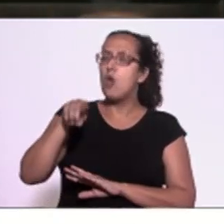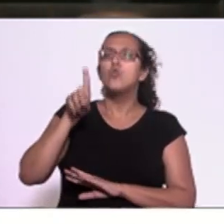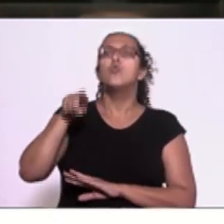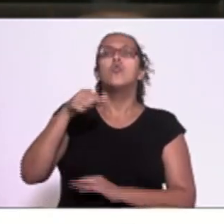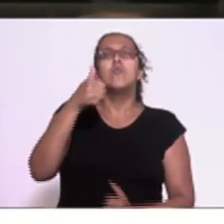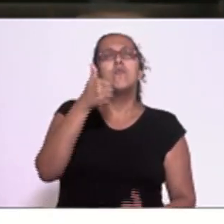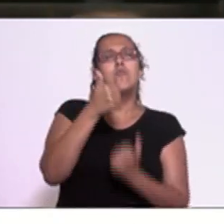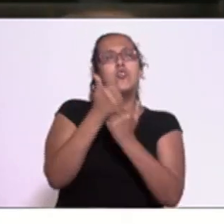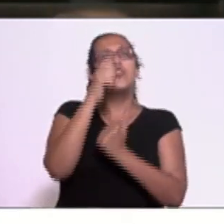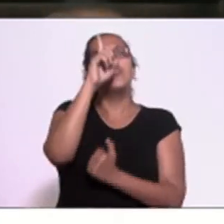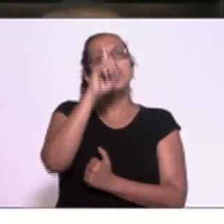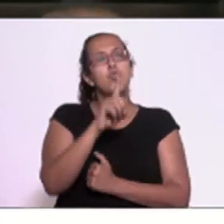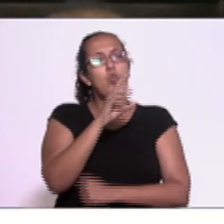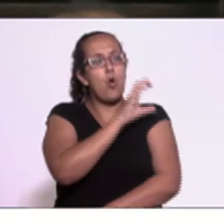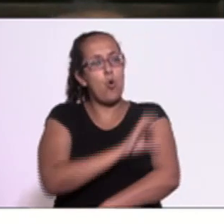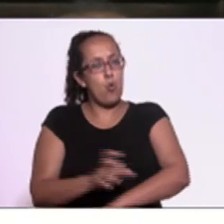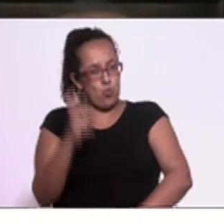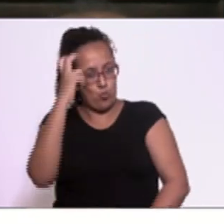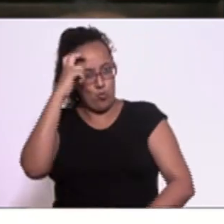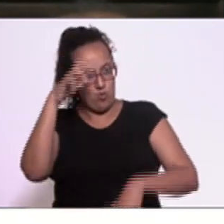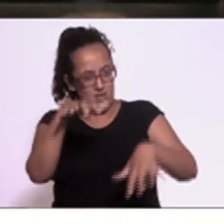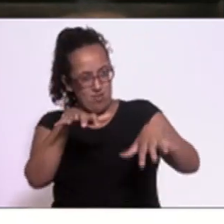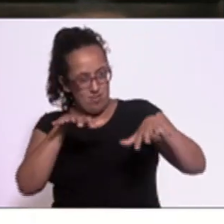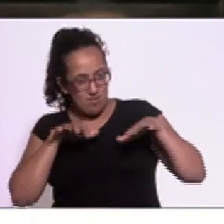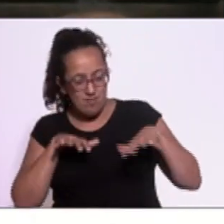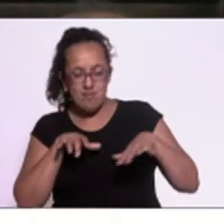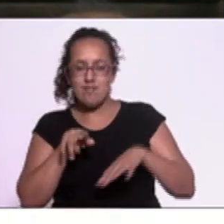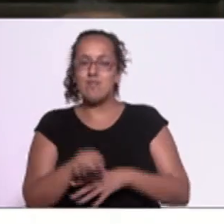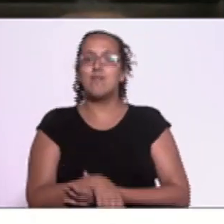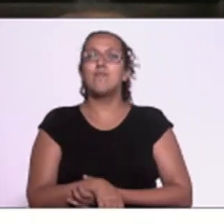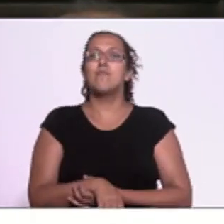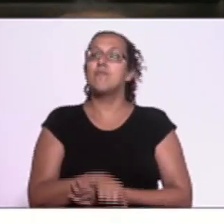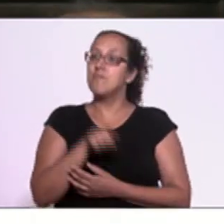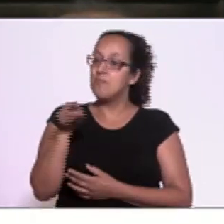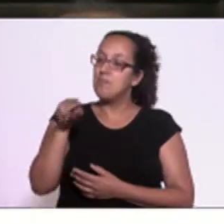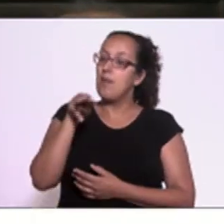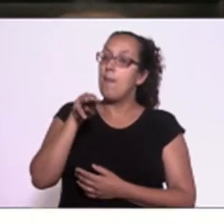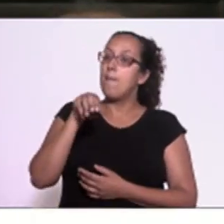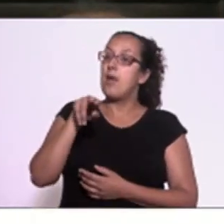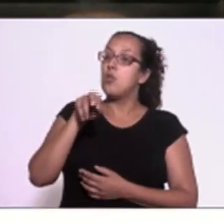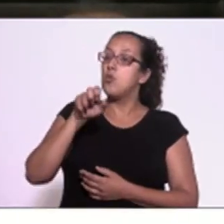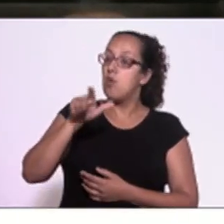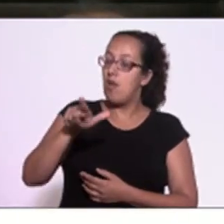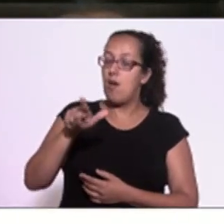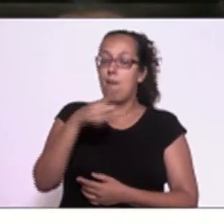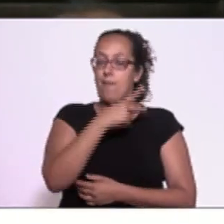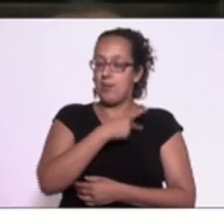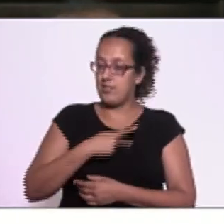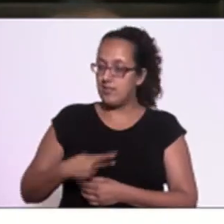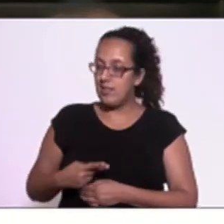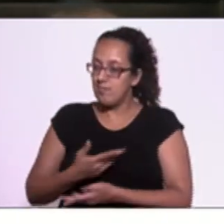subdiretor de Cultura da LERJ, senhor Manuel Vieira, presidente do IPHAN, senhoras e